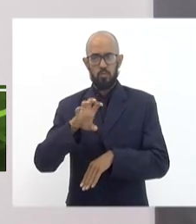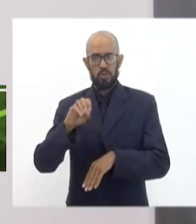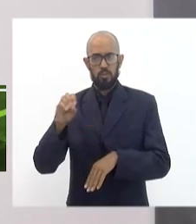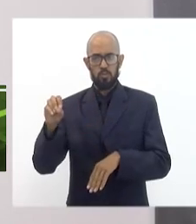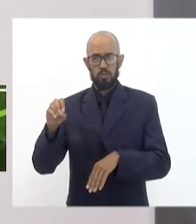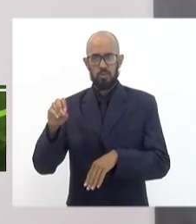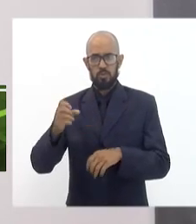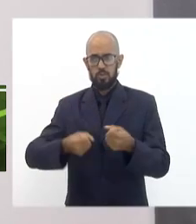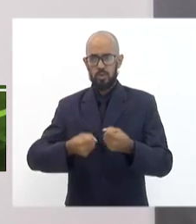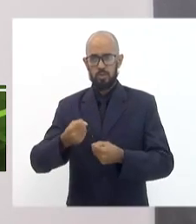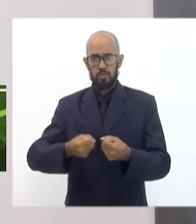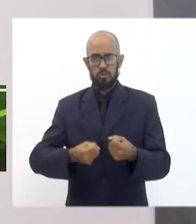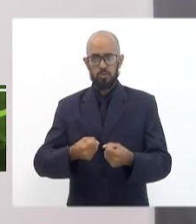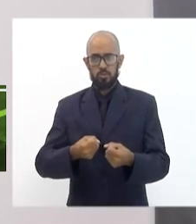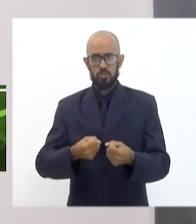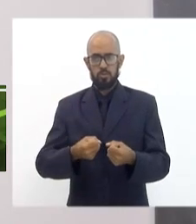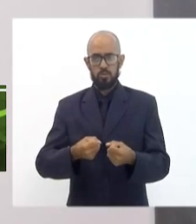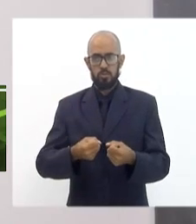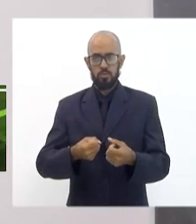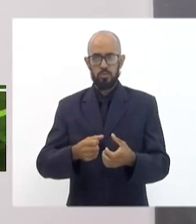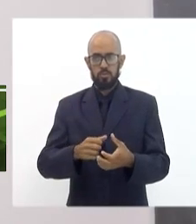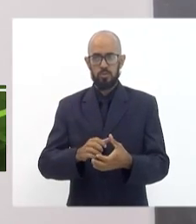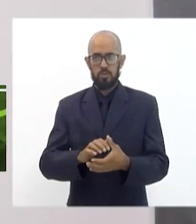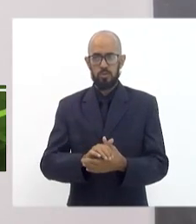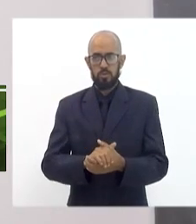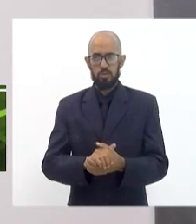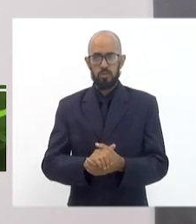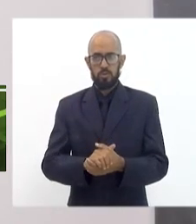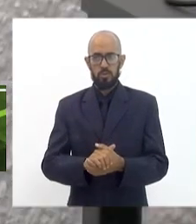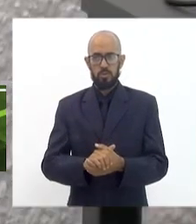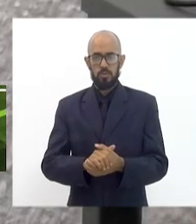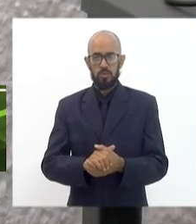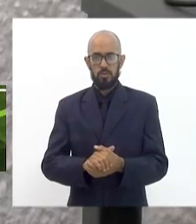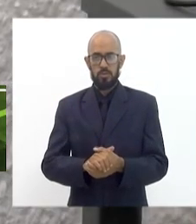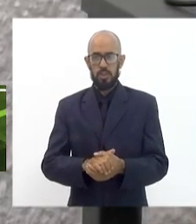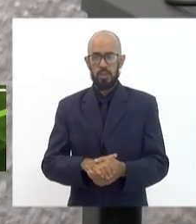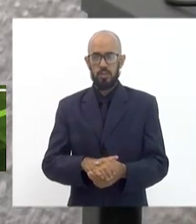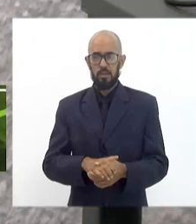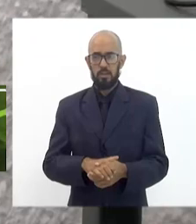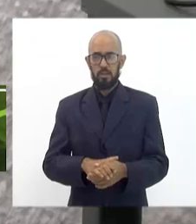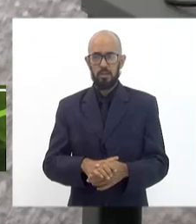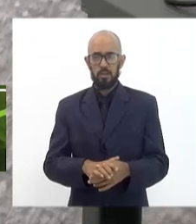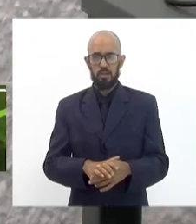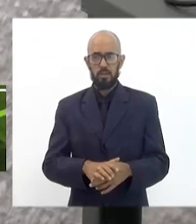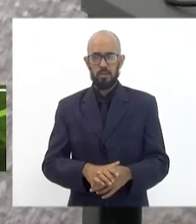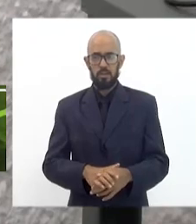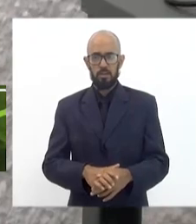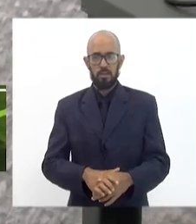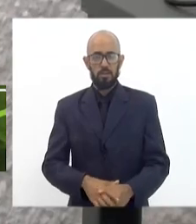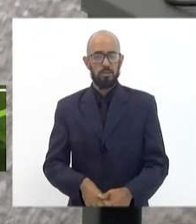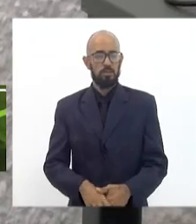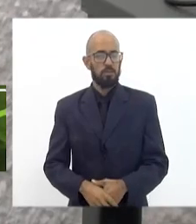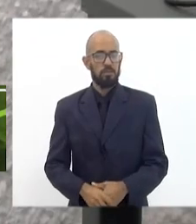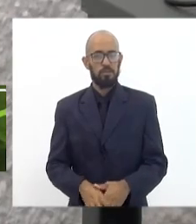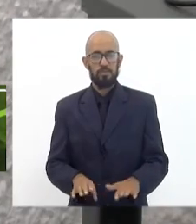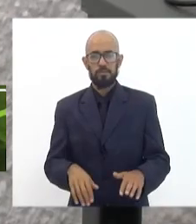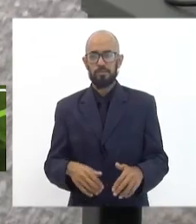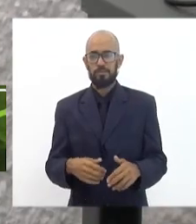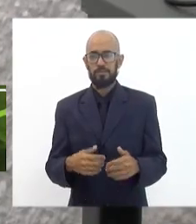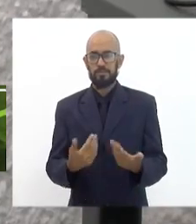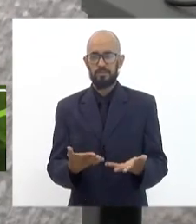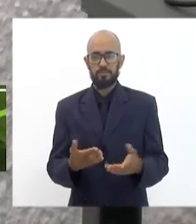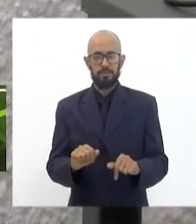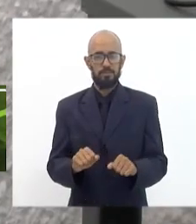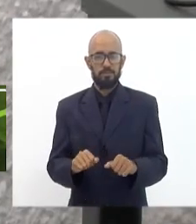automóveis Então hoje lá depositados na antiga pedreiro 400 veículos seja um ponto